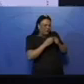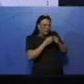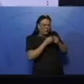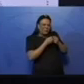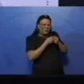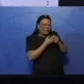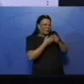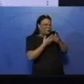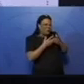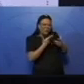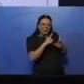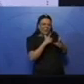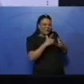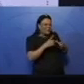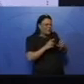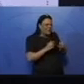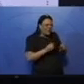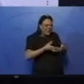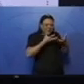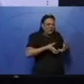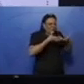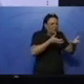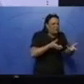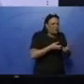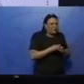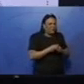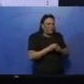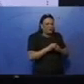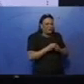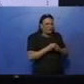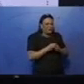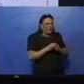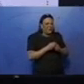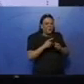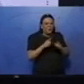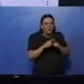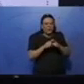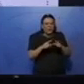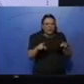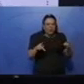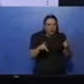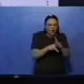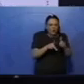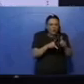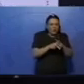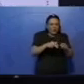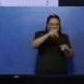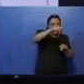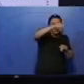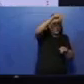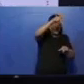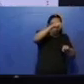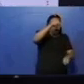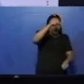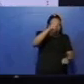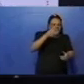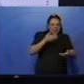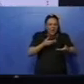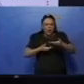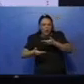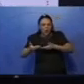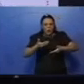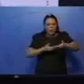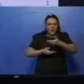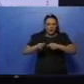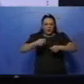pós-Paris e outro de gasolina no conflito Norte-Sul, que sempre escaldou as negociações. O acordo de 2